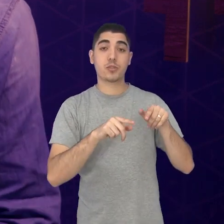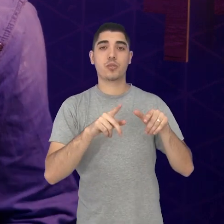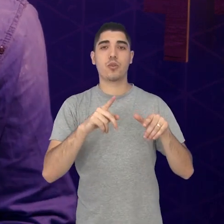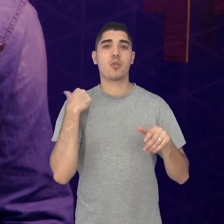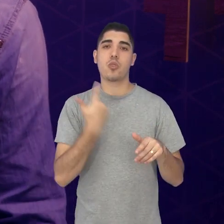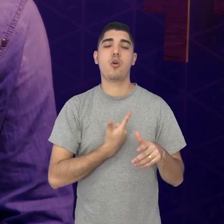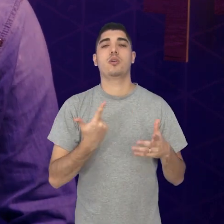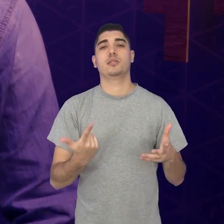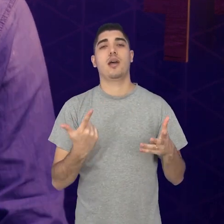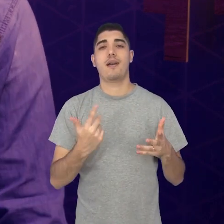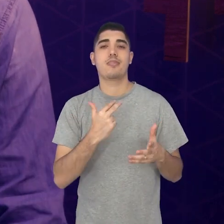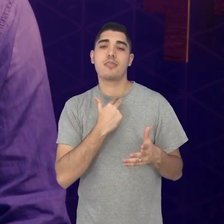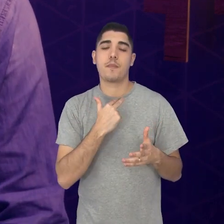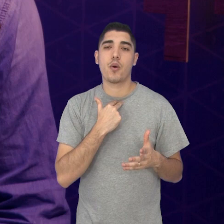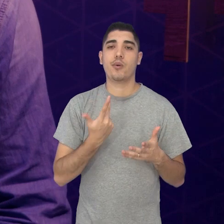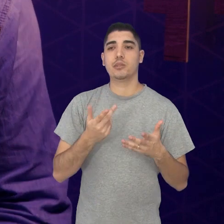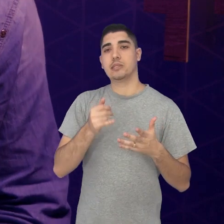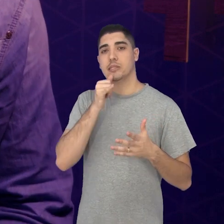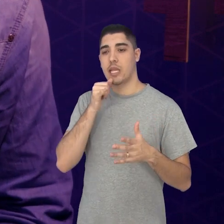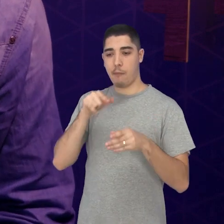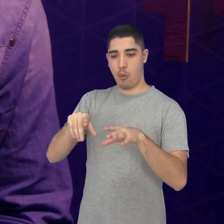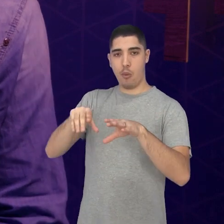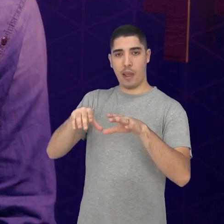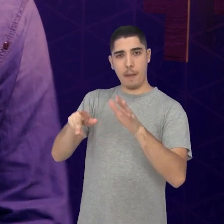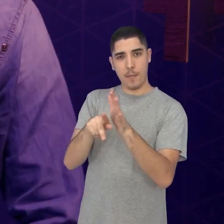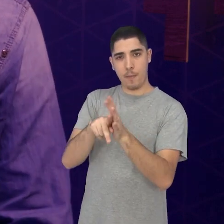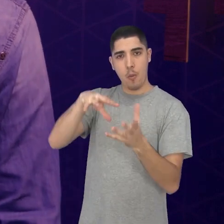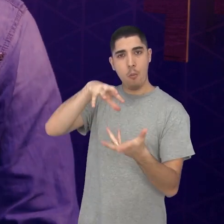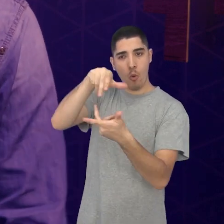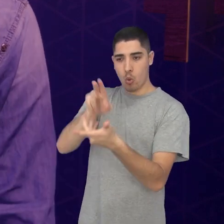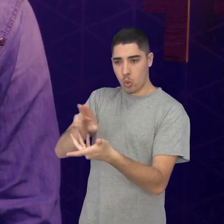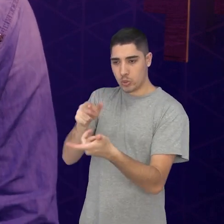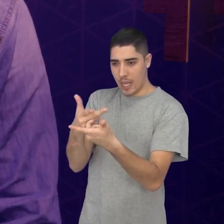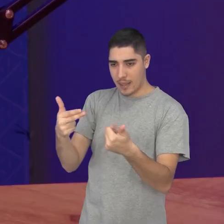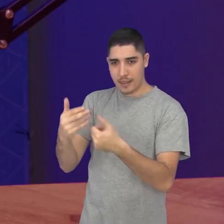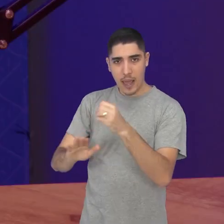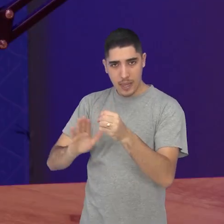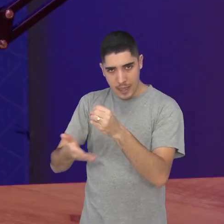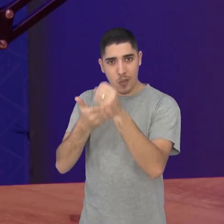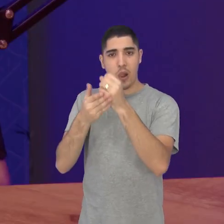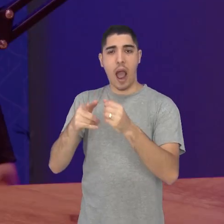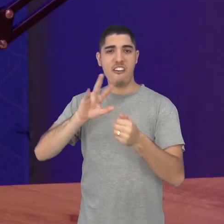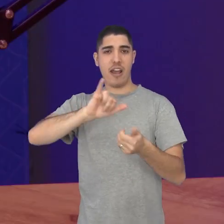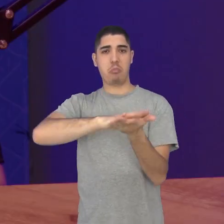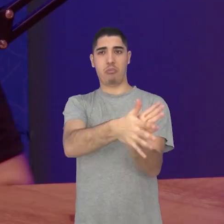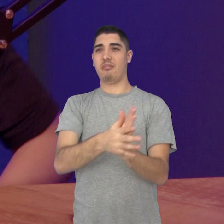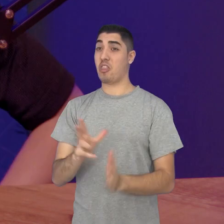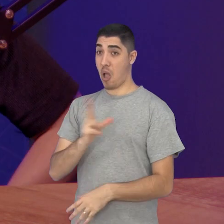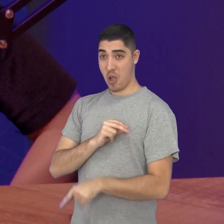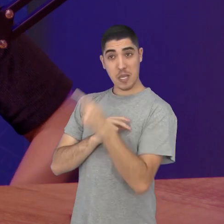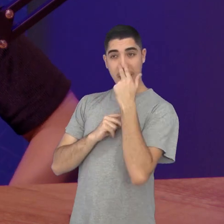a terra. A gente não pode usar os recursos da terra para destruir ela mesma. Nossa, Samuel, esse é o programa mais